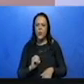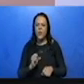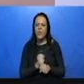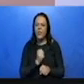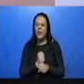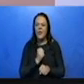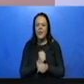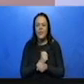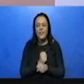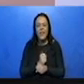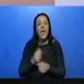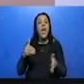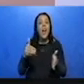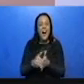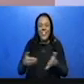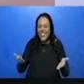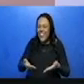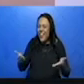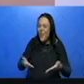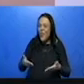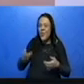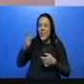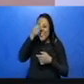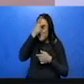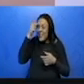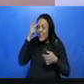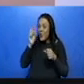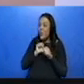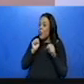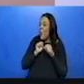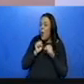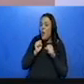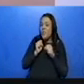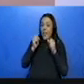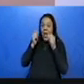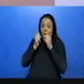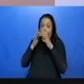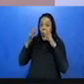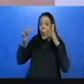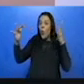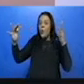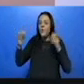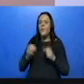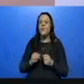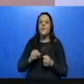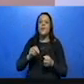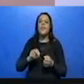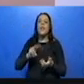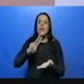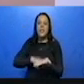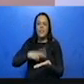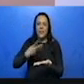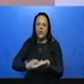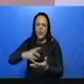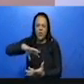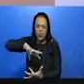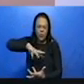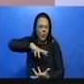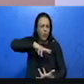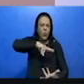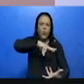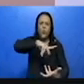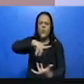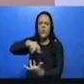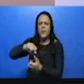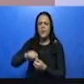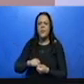encanta, impressiona a gente. Ele foi traduzido no mundo inteiro, tem inúmeras edições no Brasil, como eu já mostrei, e